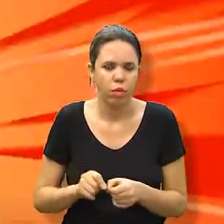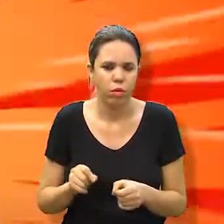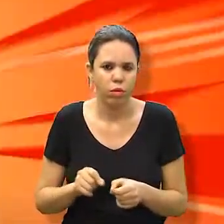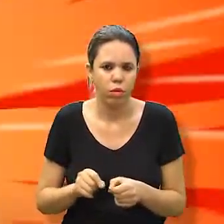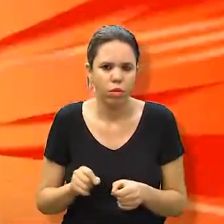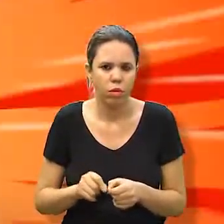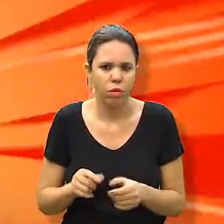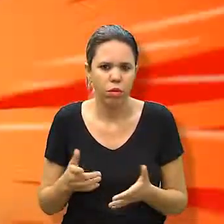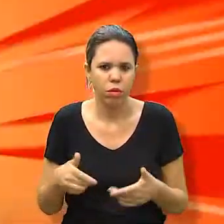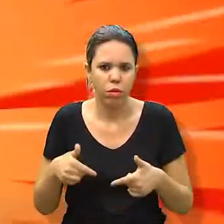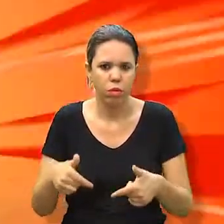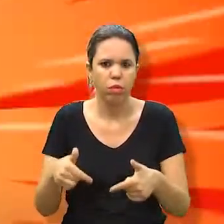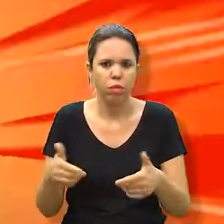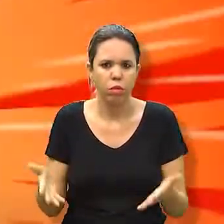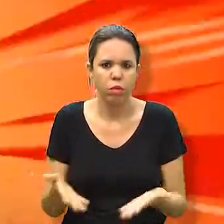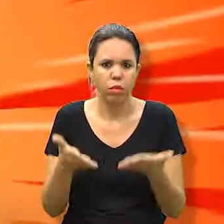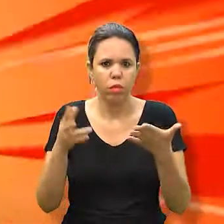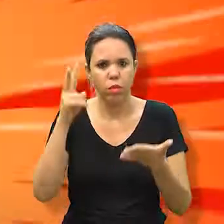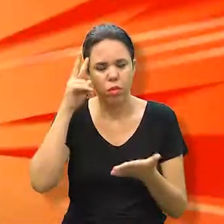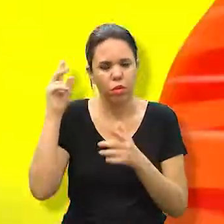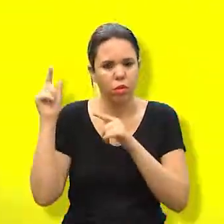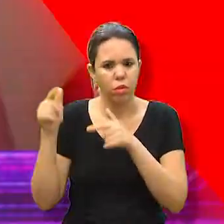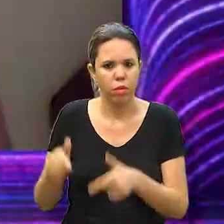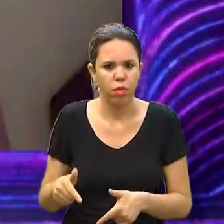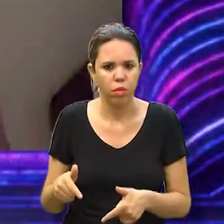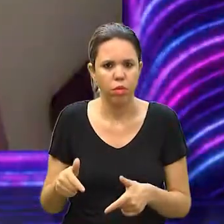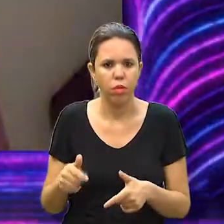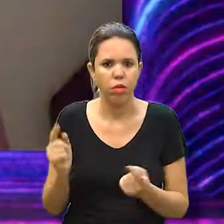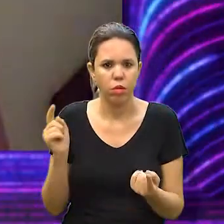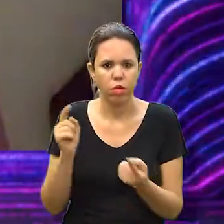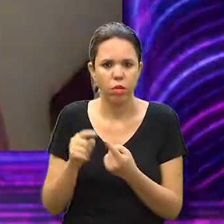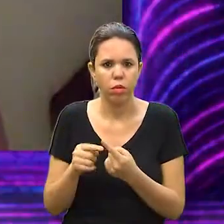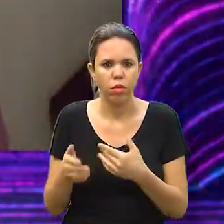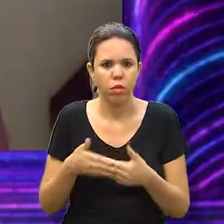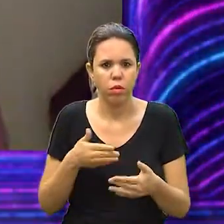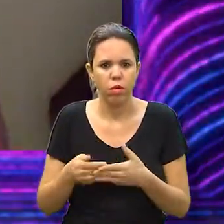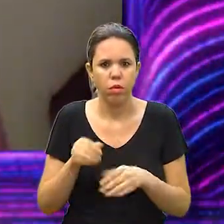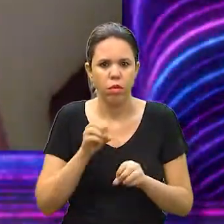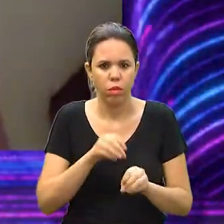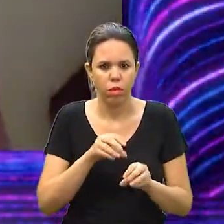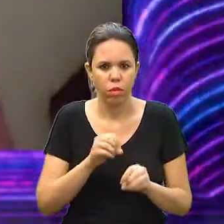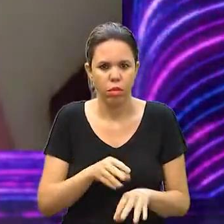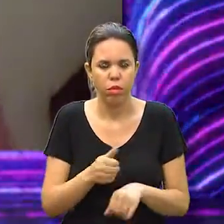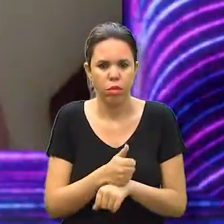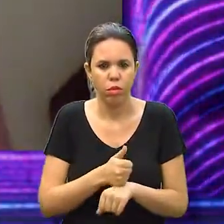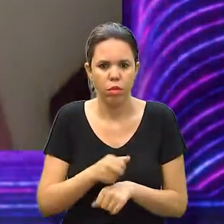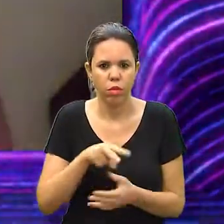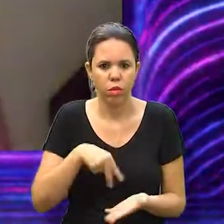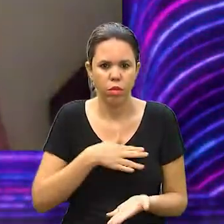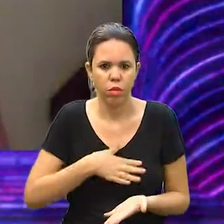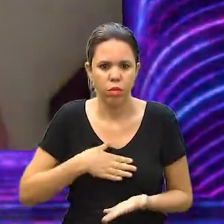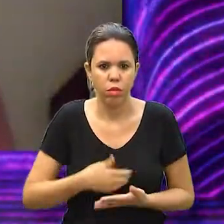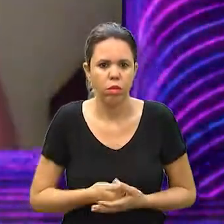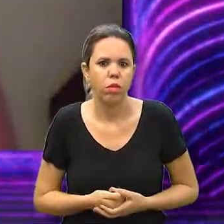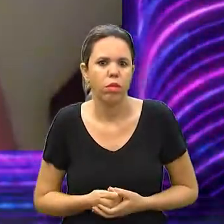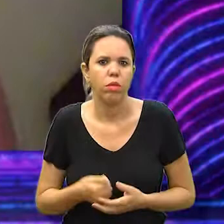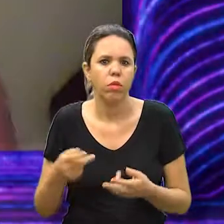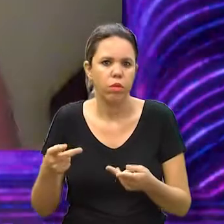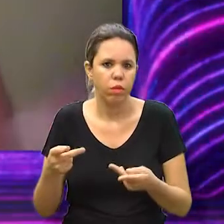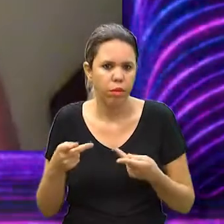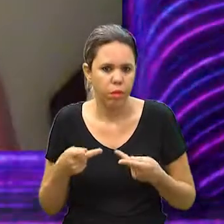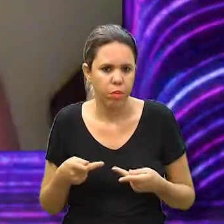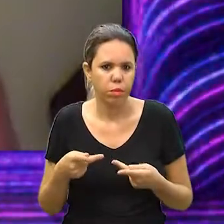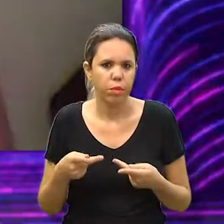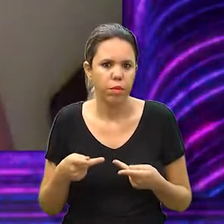os leitores fossem buscar informação na história clássica. E esse é o grande objetivo de qualquer educador que adora leitura.